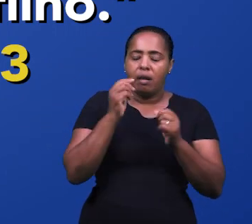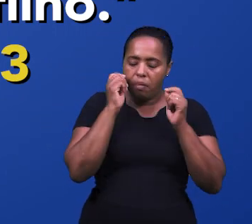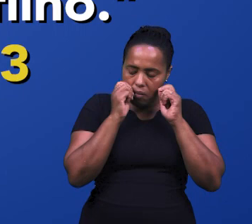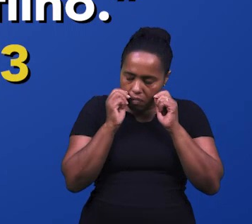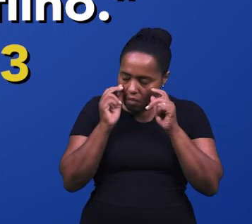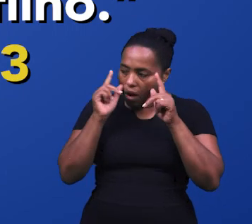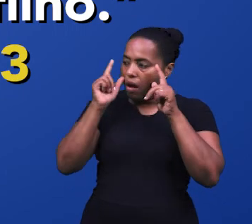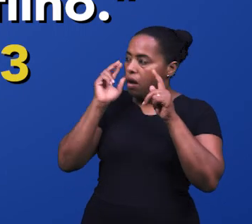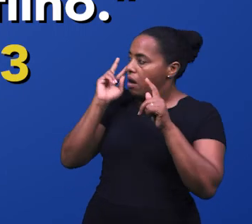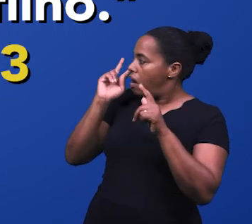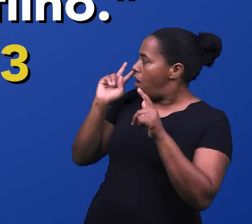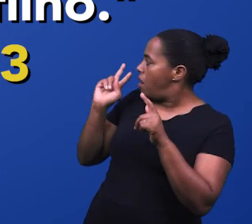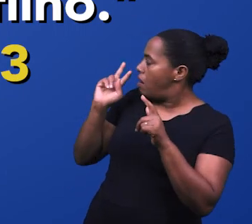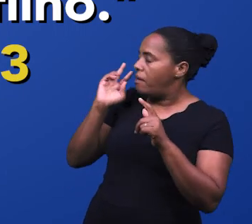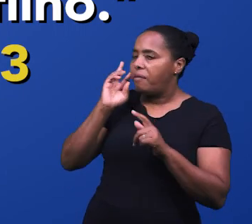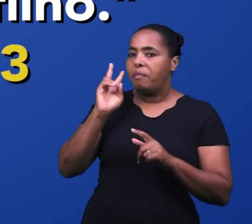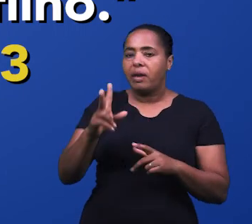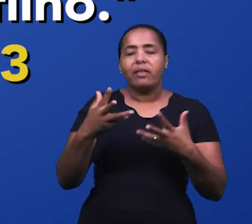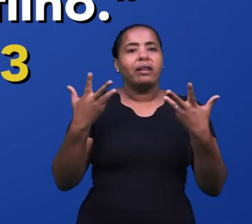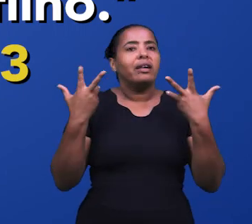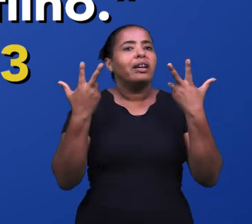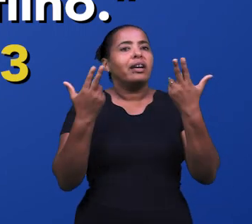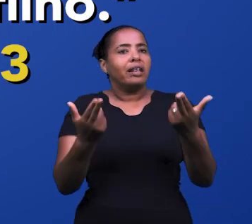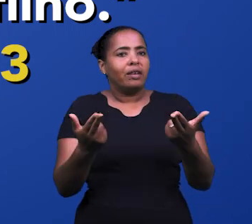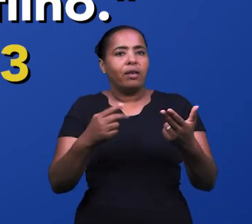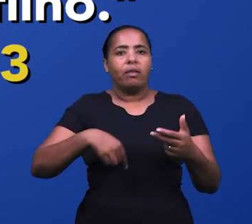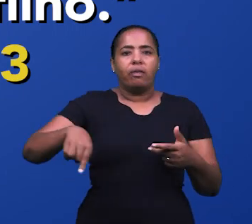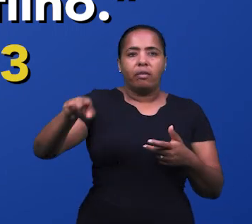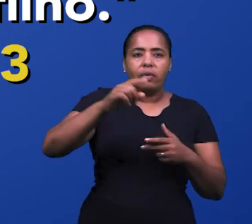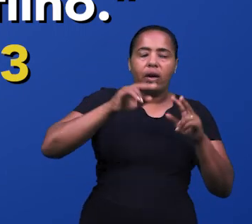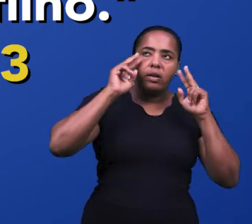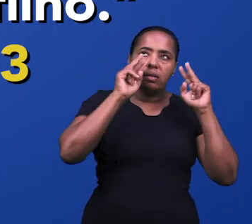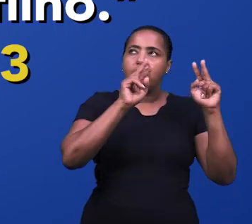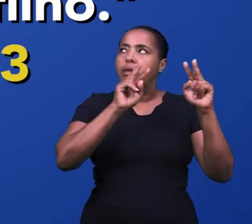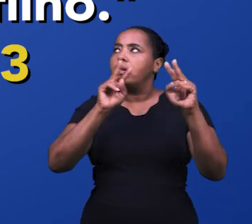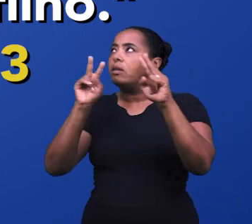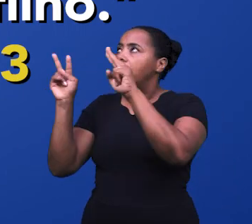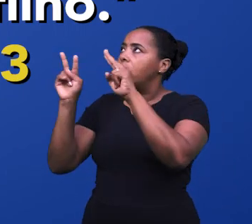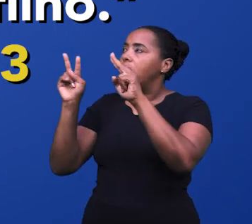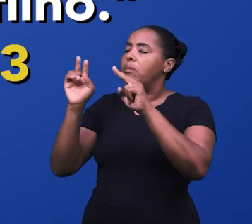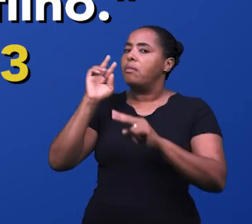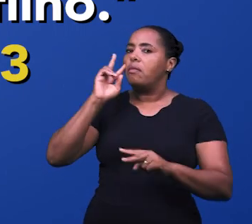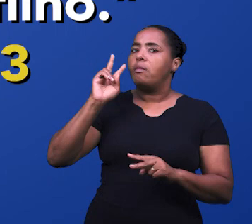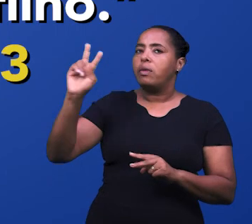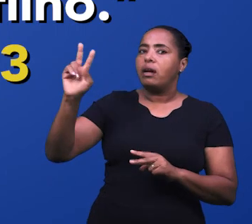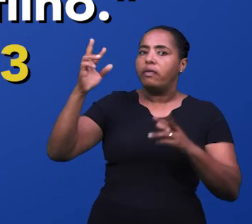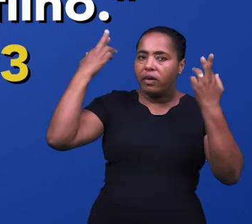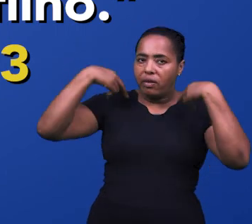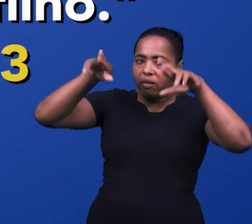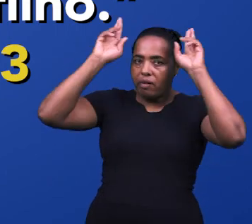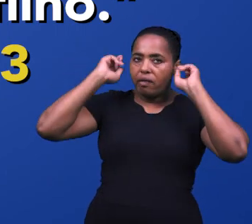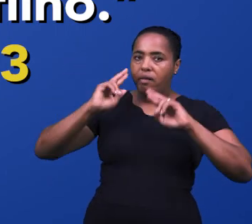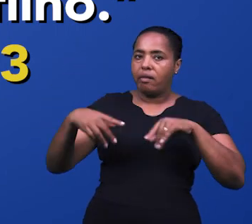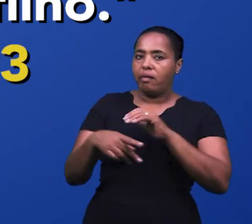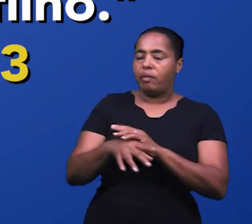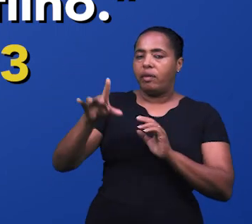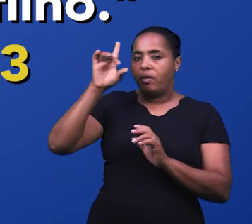para enxergar. Da mesma forma, nós olhamos para o alto, para enxergar o Cordeiro de